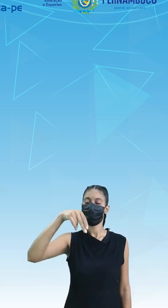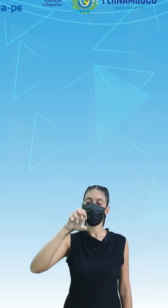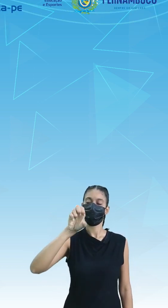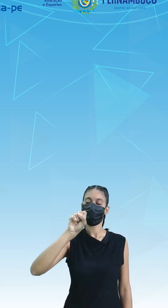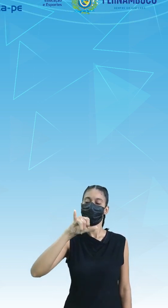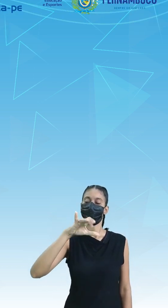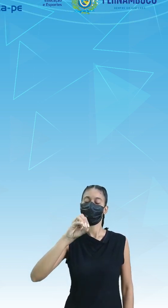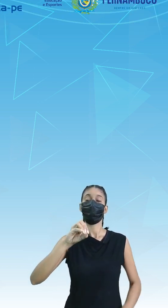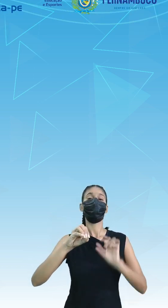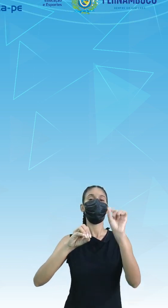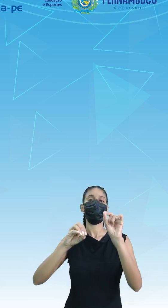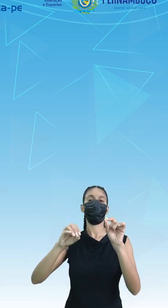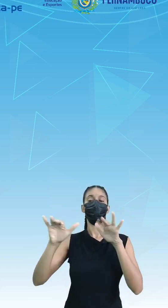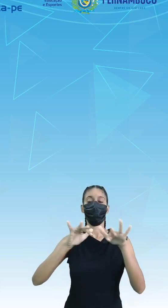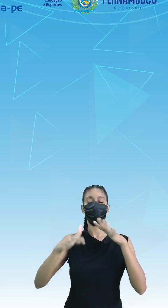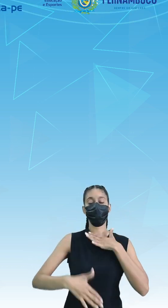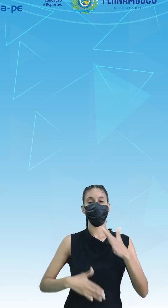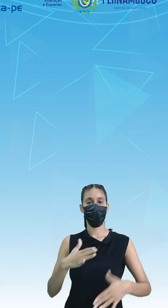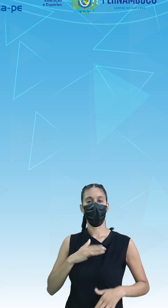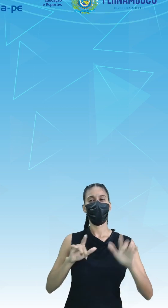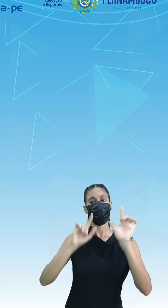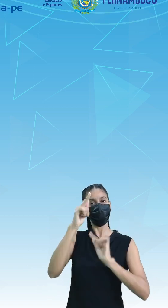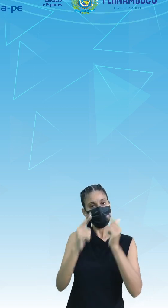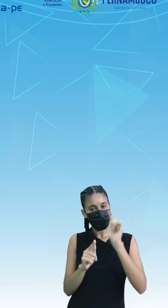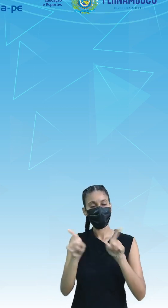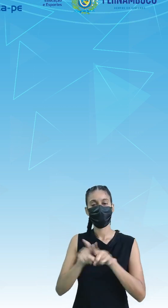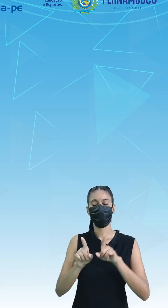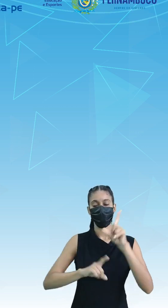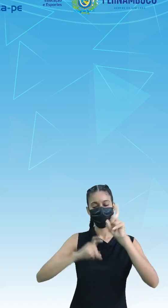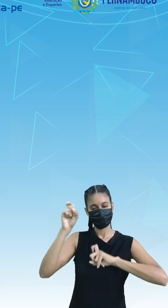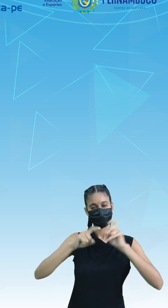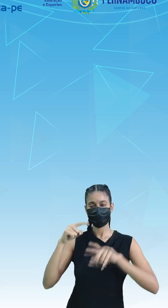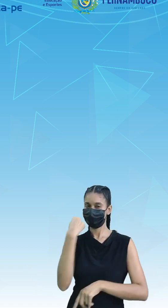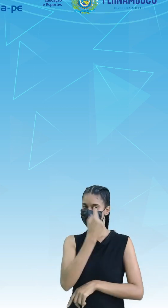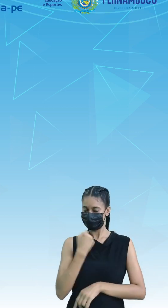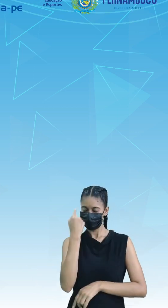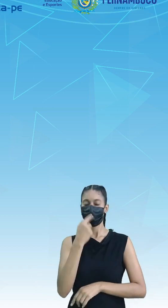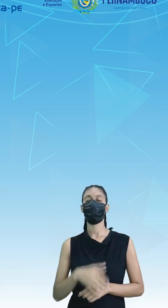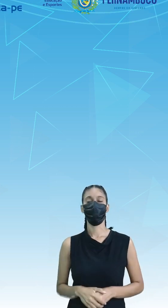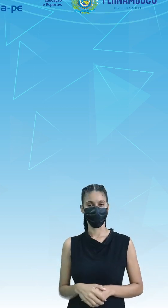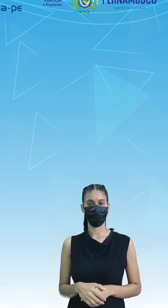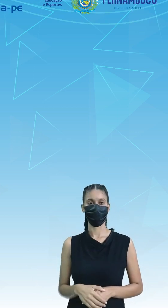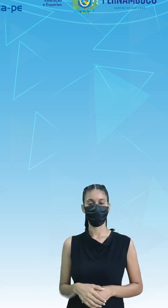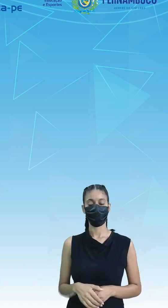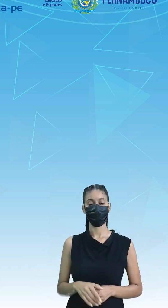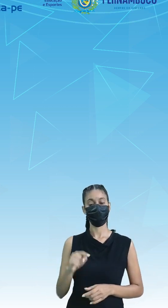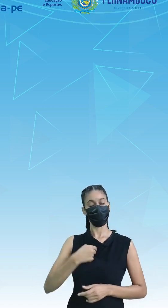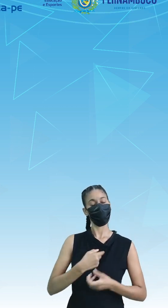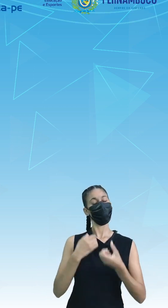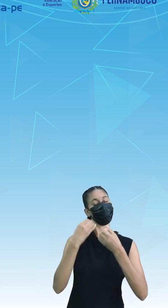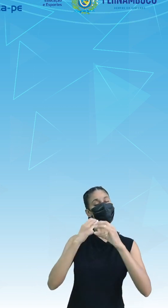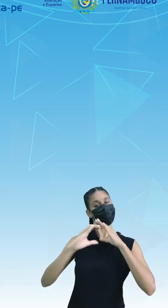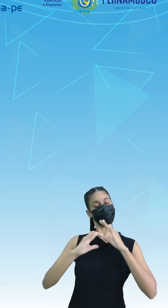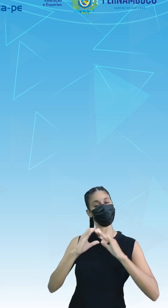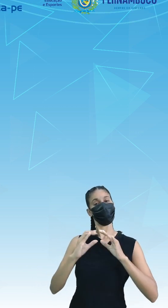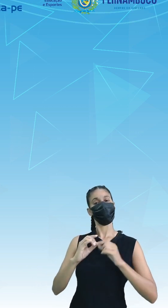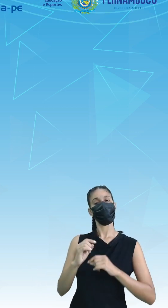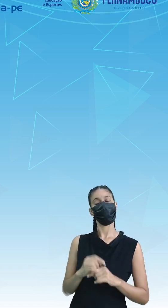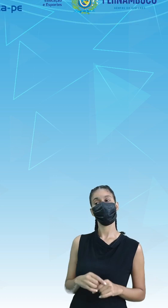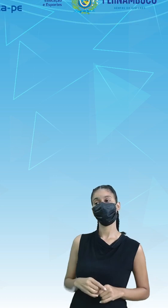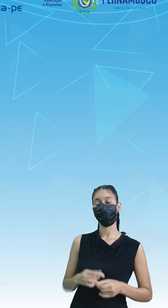movimentos do corpo, dos gestos do corpo, a expressão facial. Então, nós comunicamos por